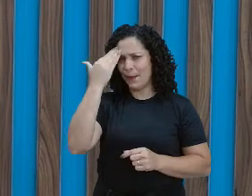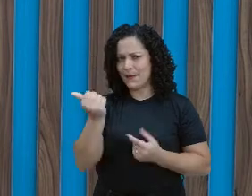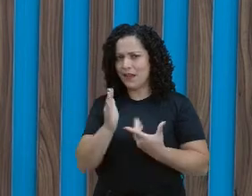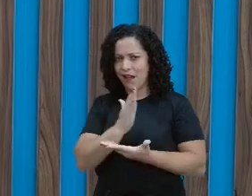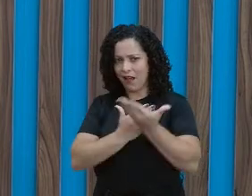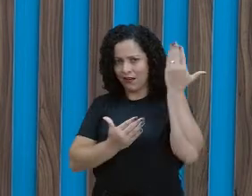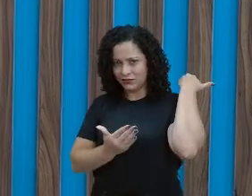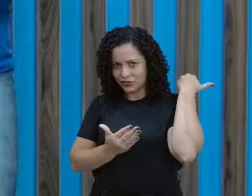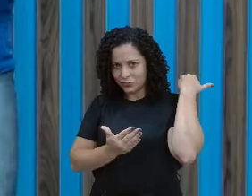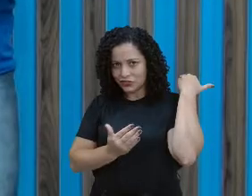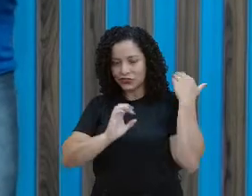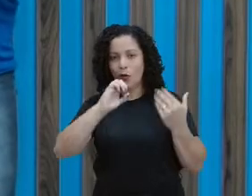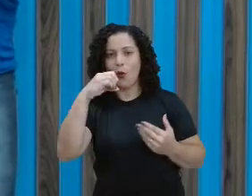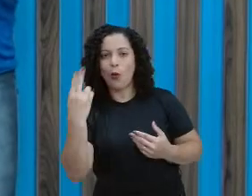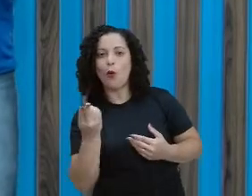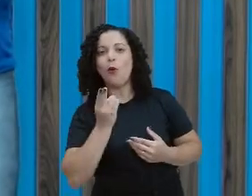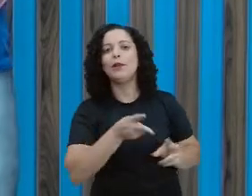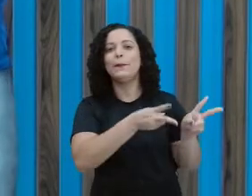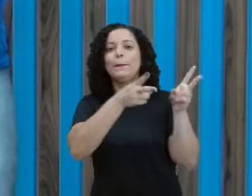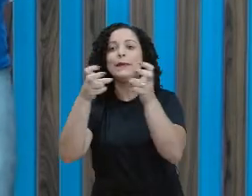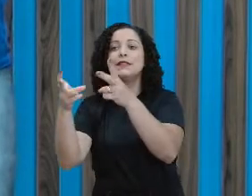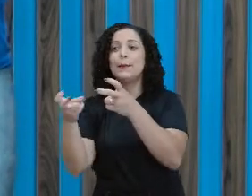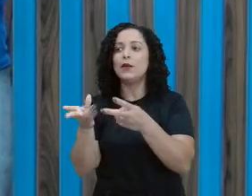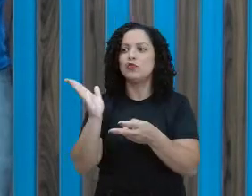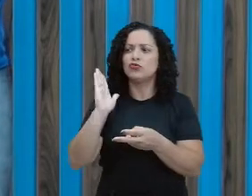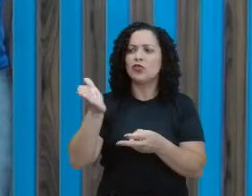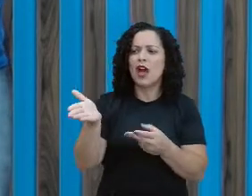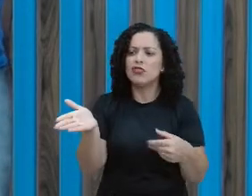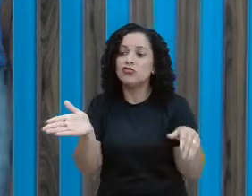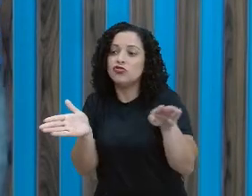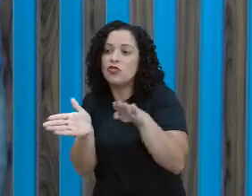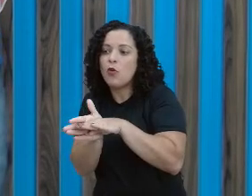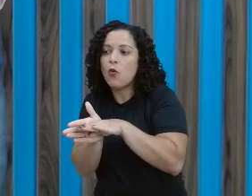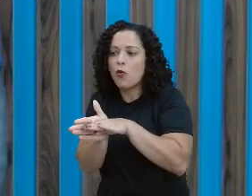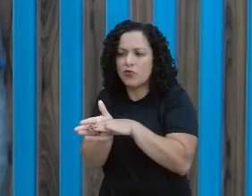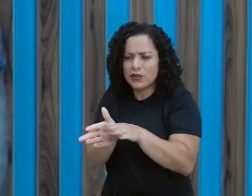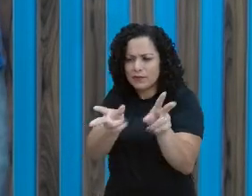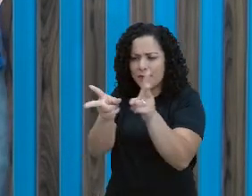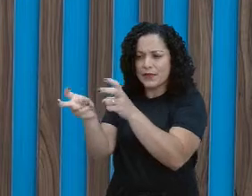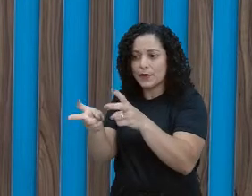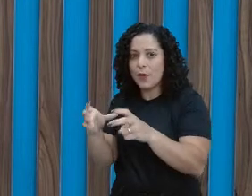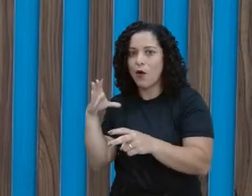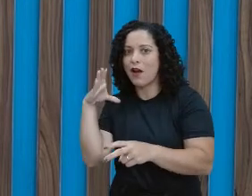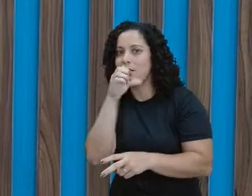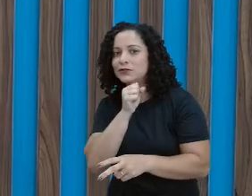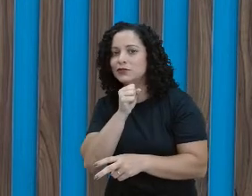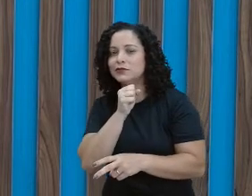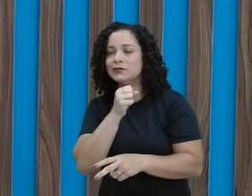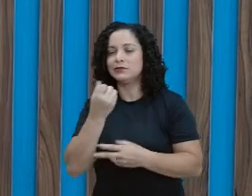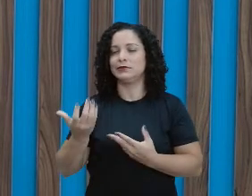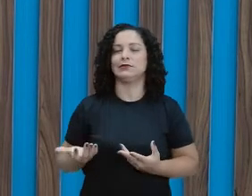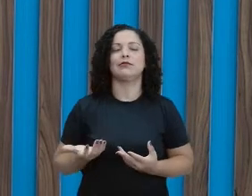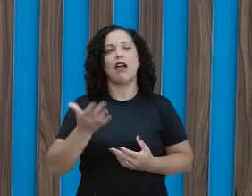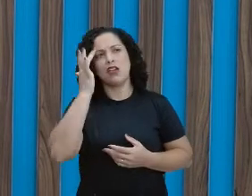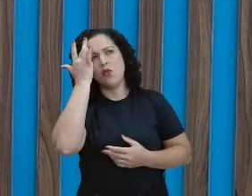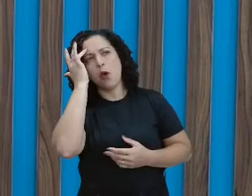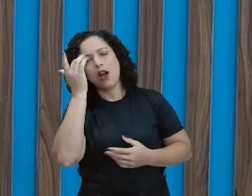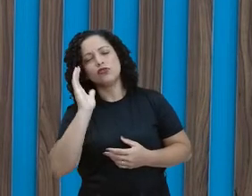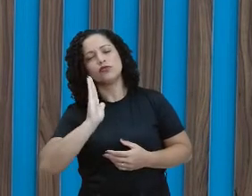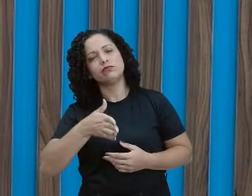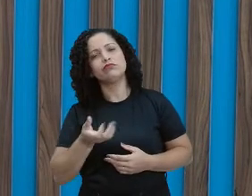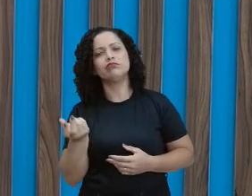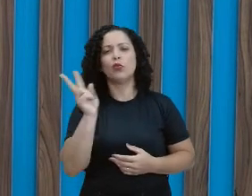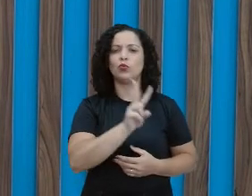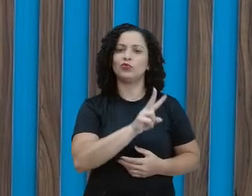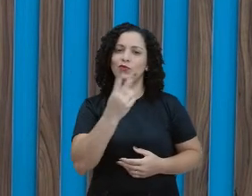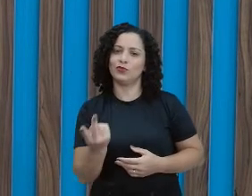tudo isso durante a viagem, ou ele já tinha algumas ideias? Eu acho assim que uma contribuiu com a outra, né, professora?